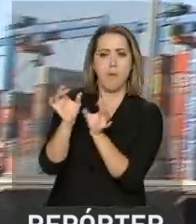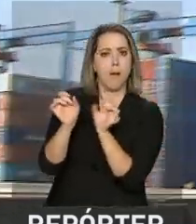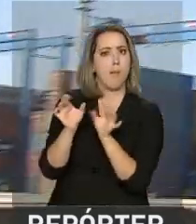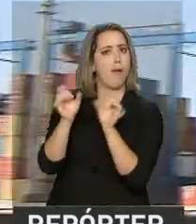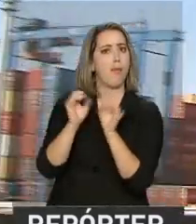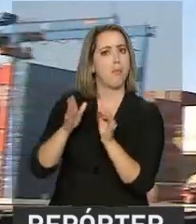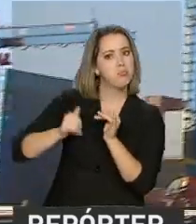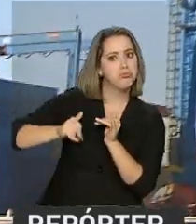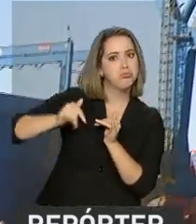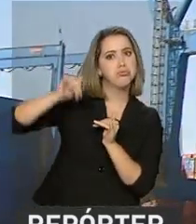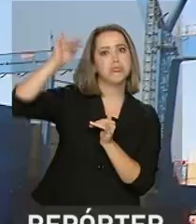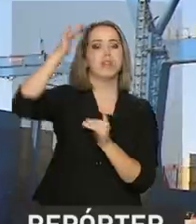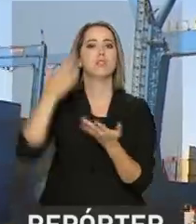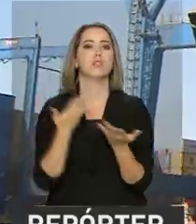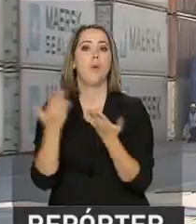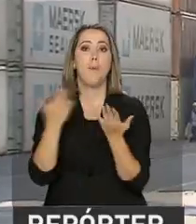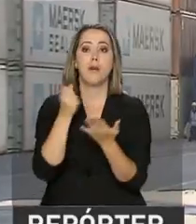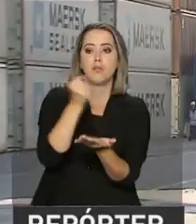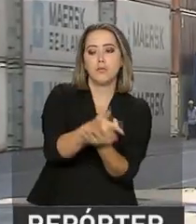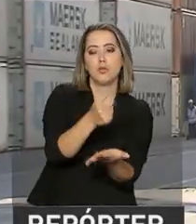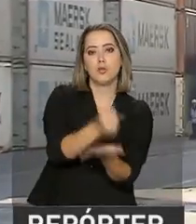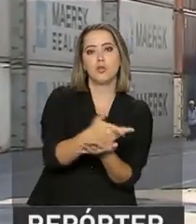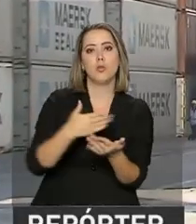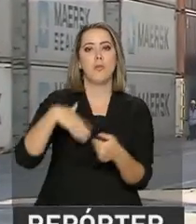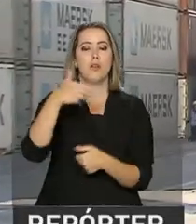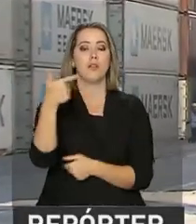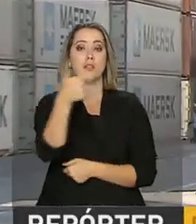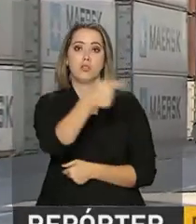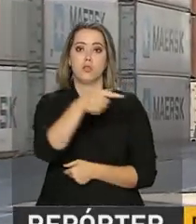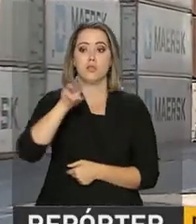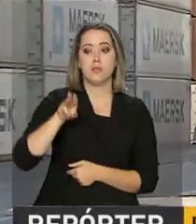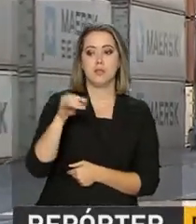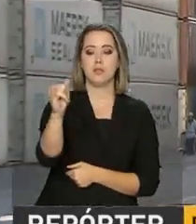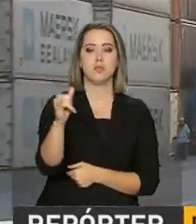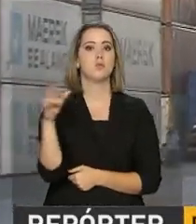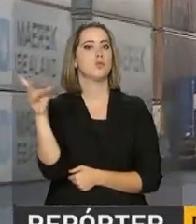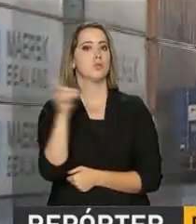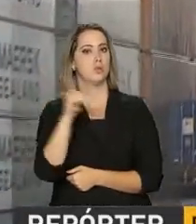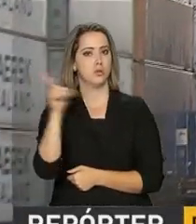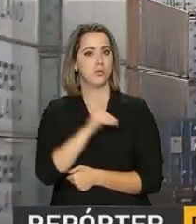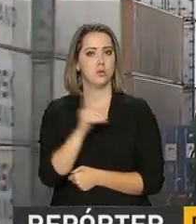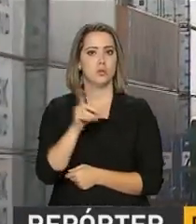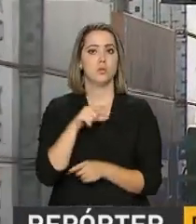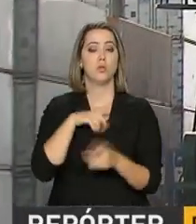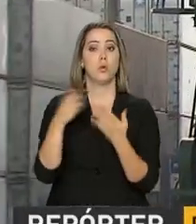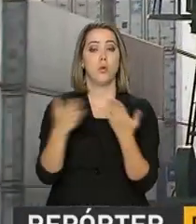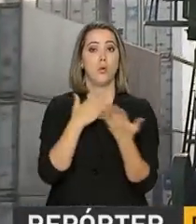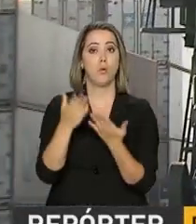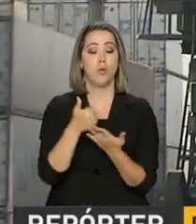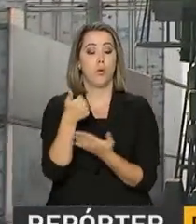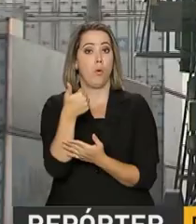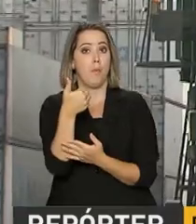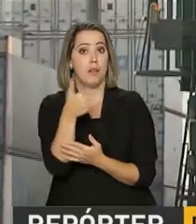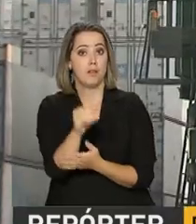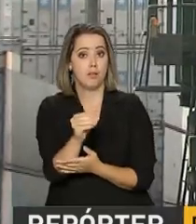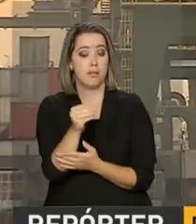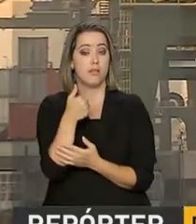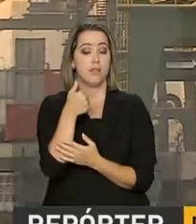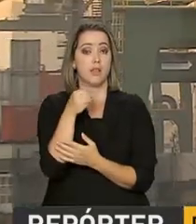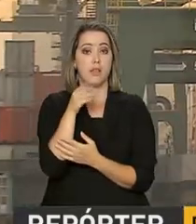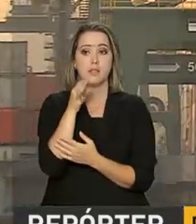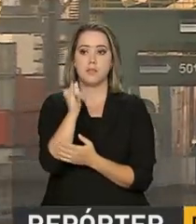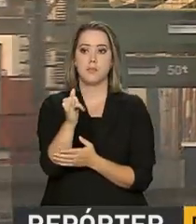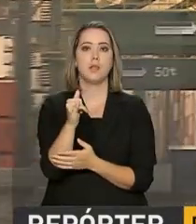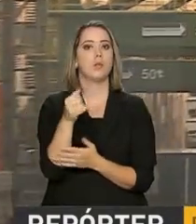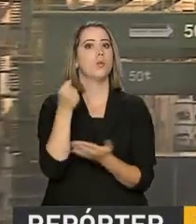que importou em abril no total foram mais de 17 Bilhões de Dólares em exportações contra 10 bilhões em importações com